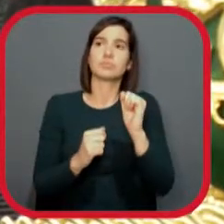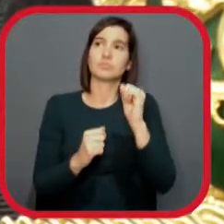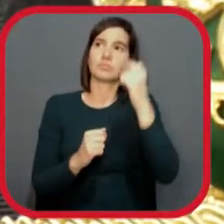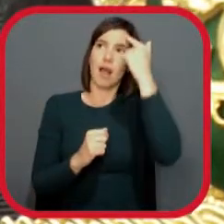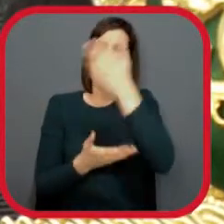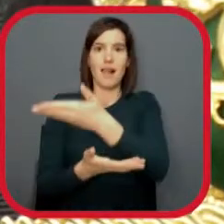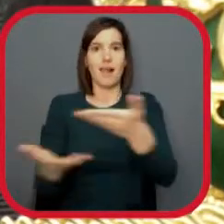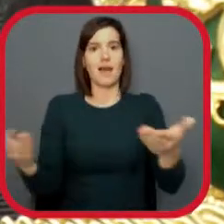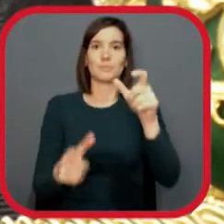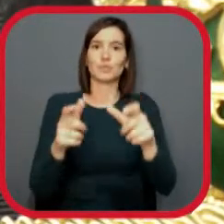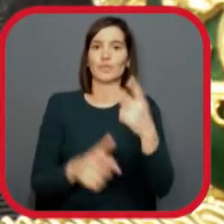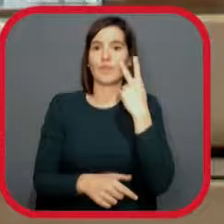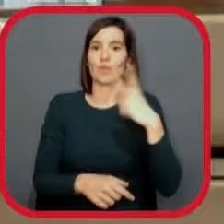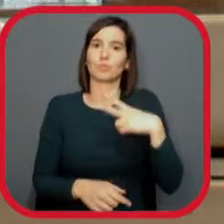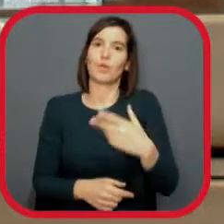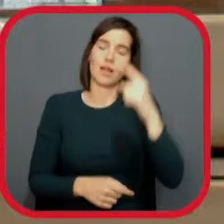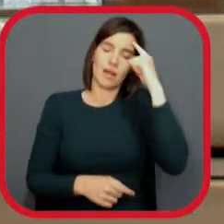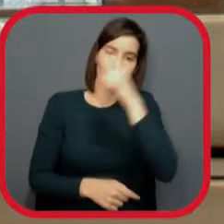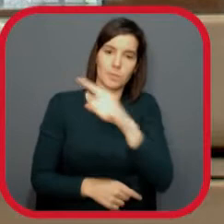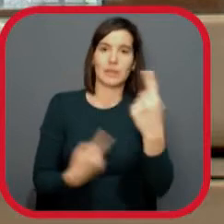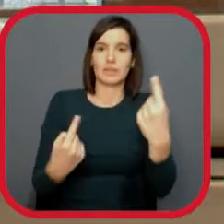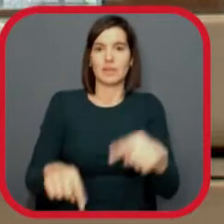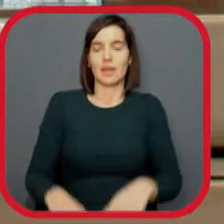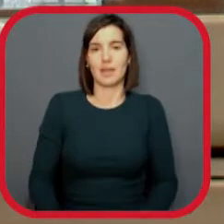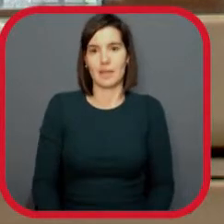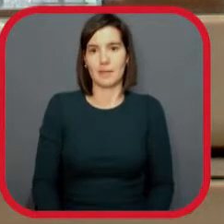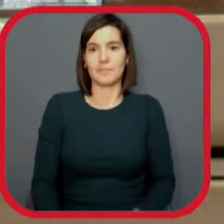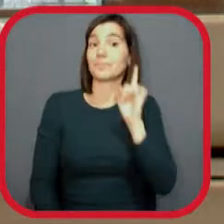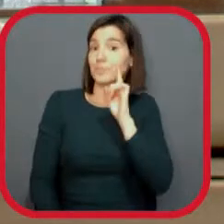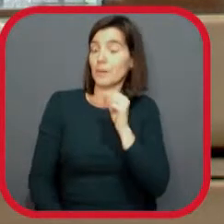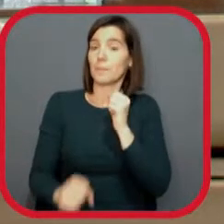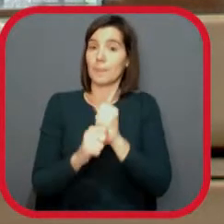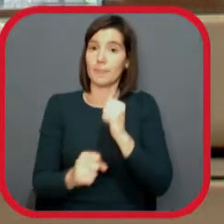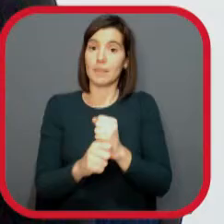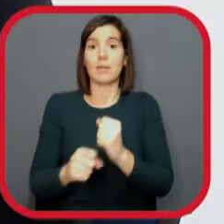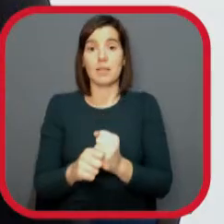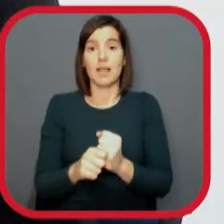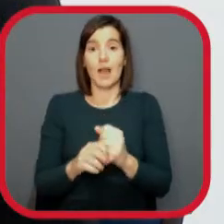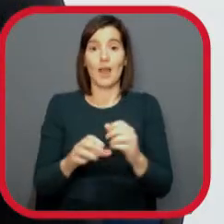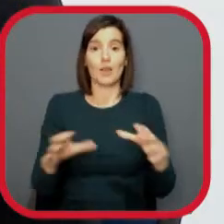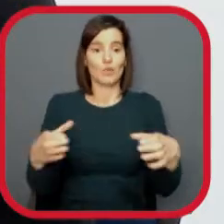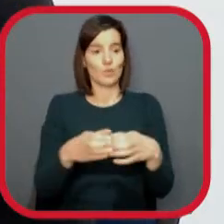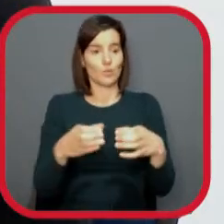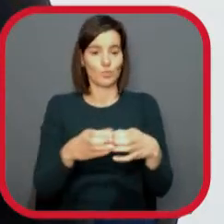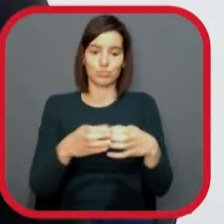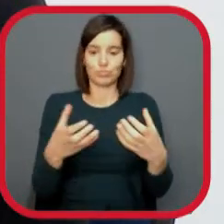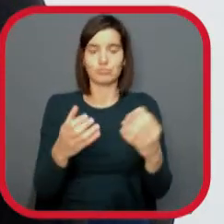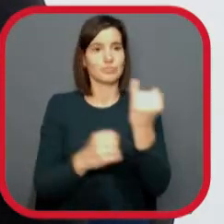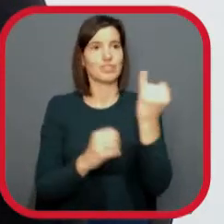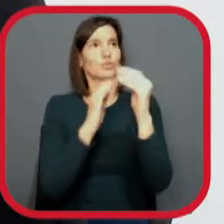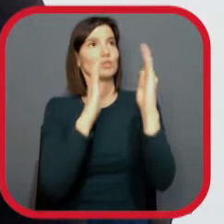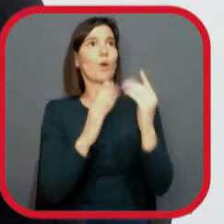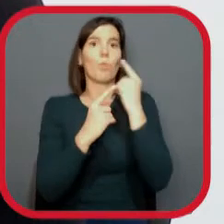é presente na vida dos nossos portugueses. É importante trabalhar num organismo público que, de